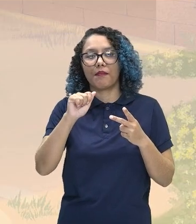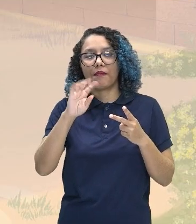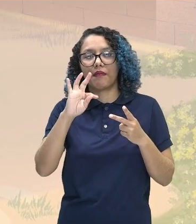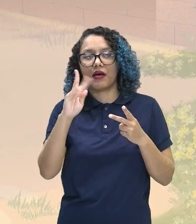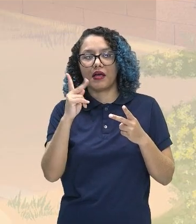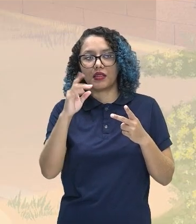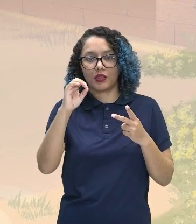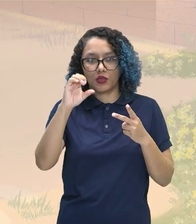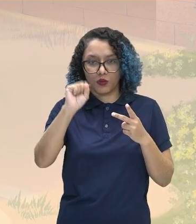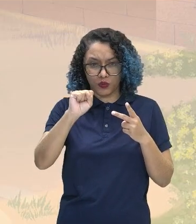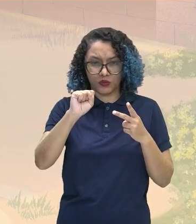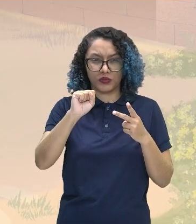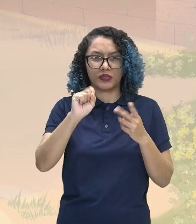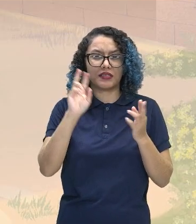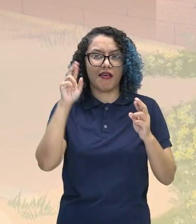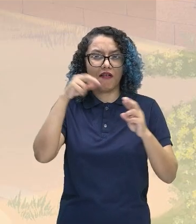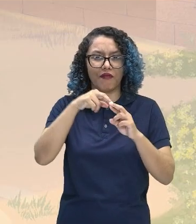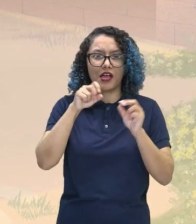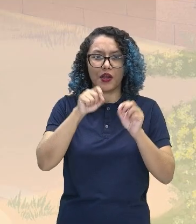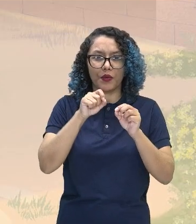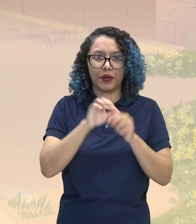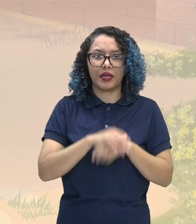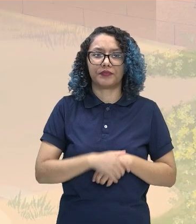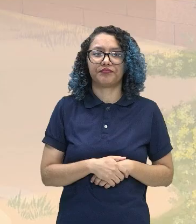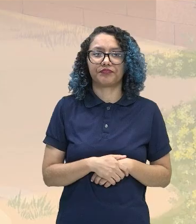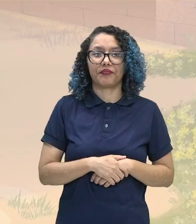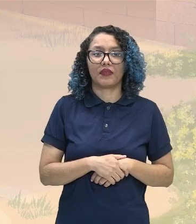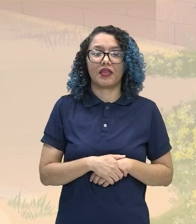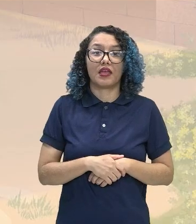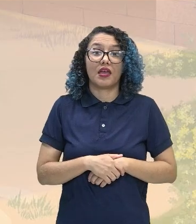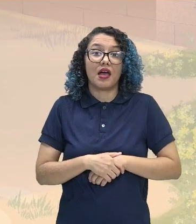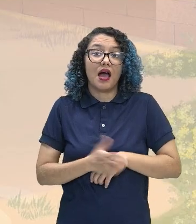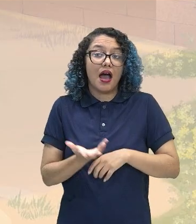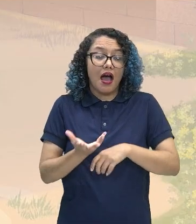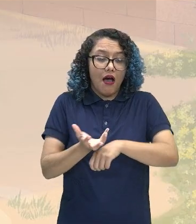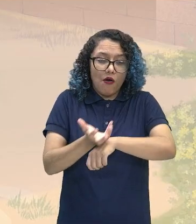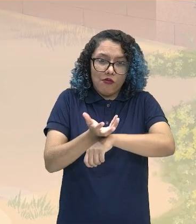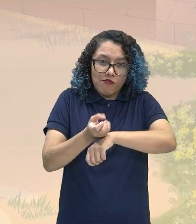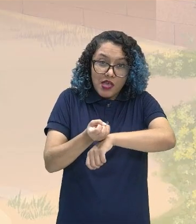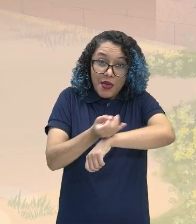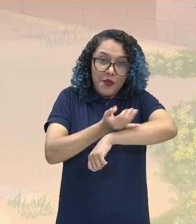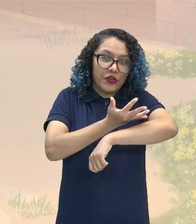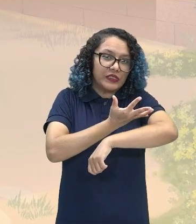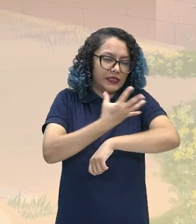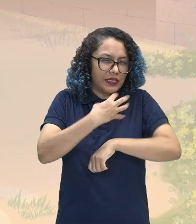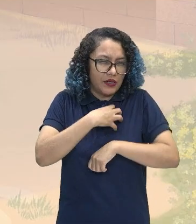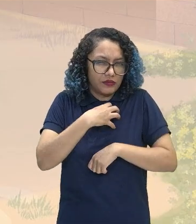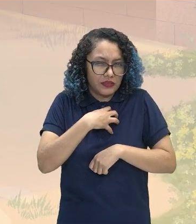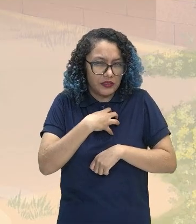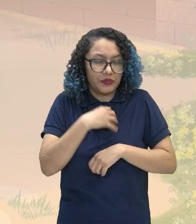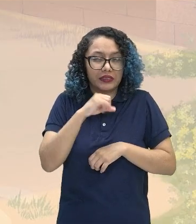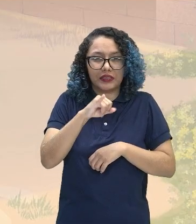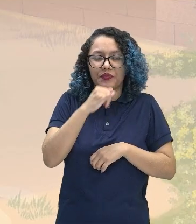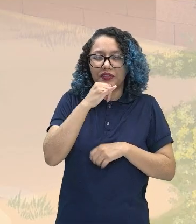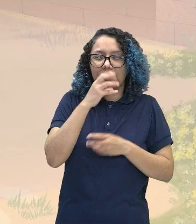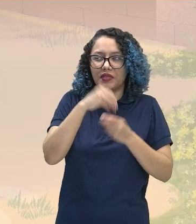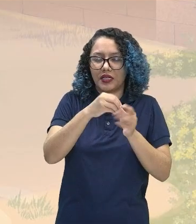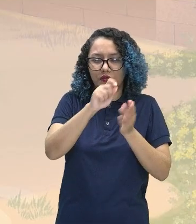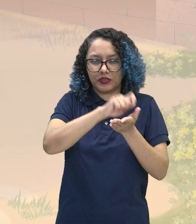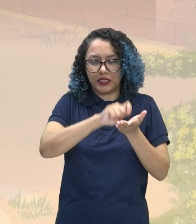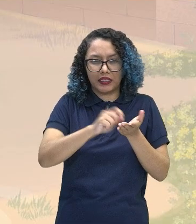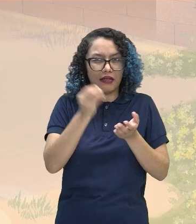emocional, quando na linguagem, quando na escrita ou quando nós estamos tentando convencer alguém,